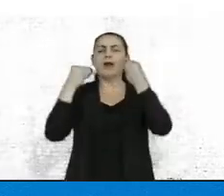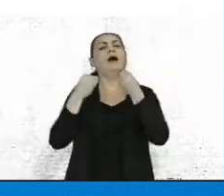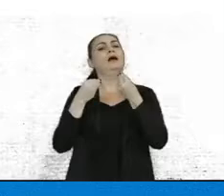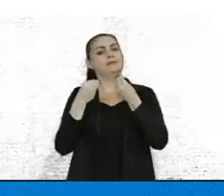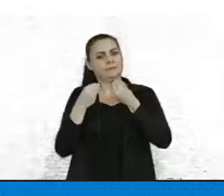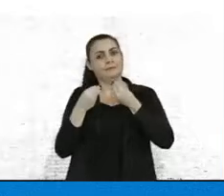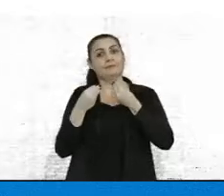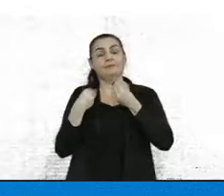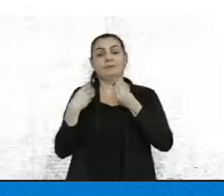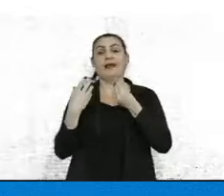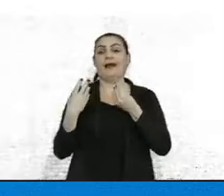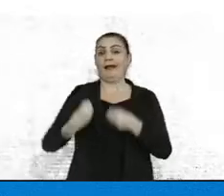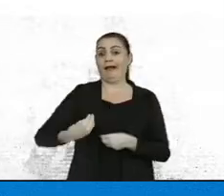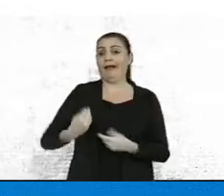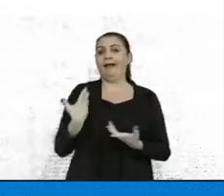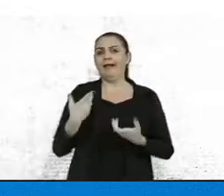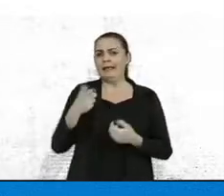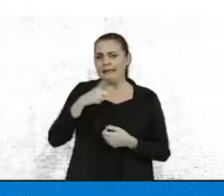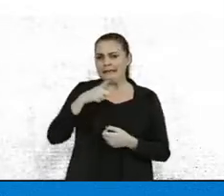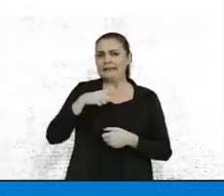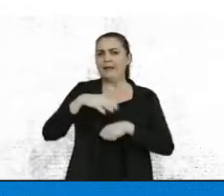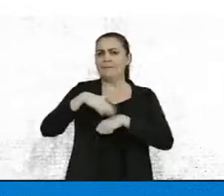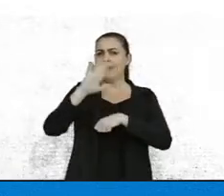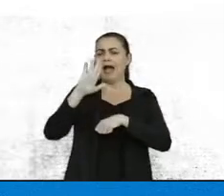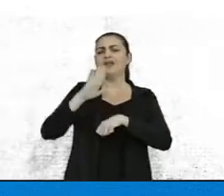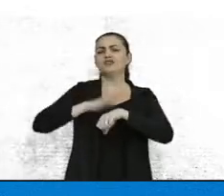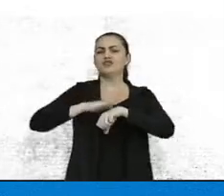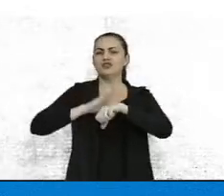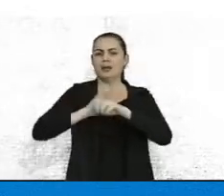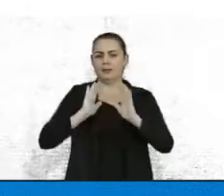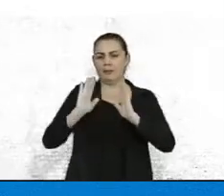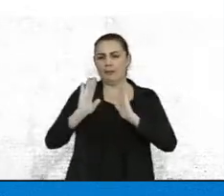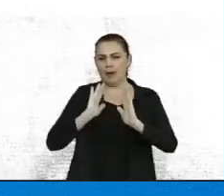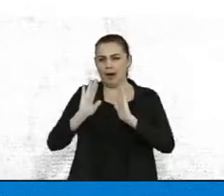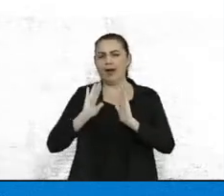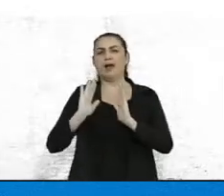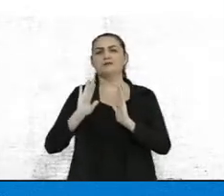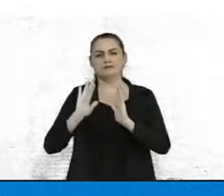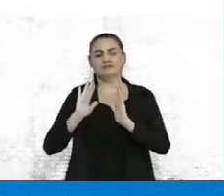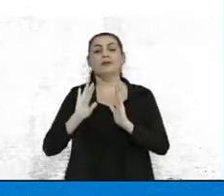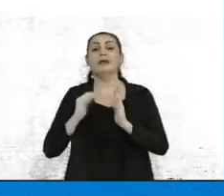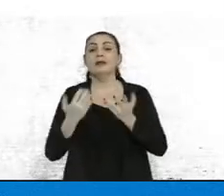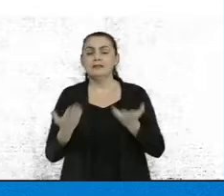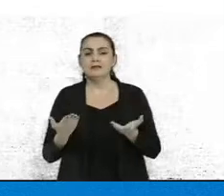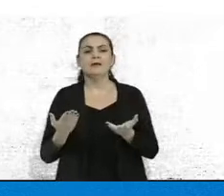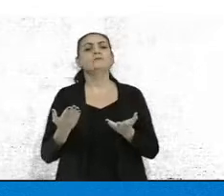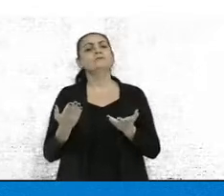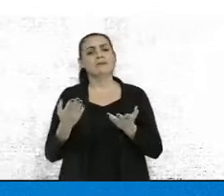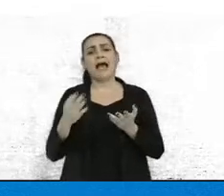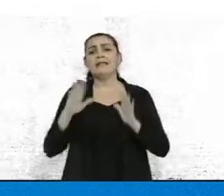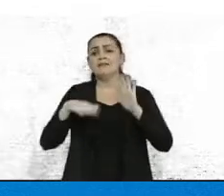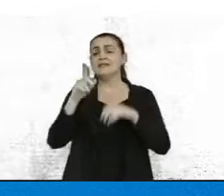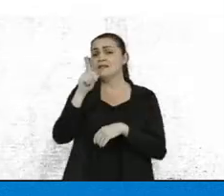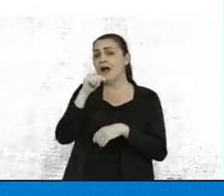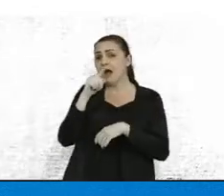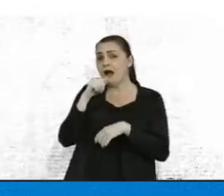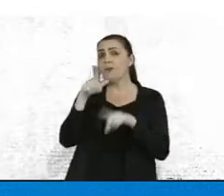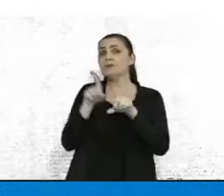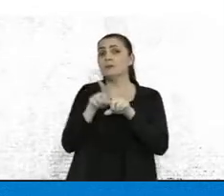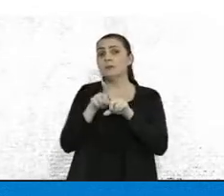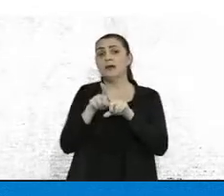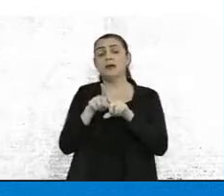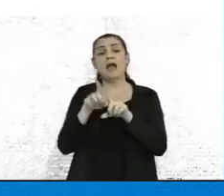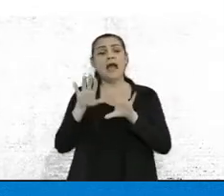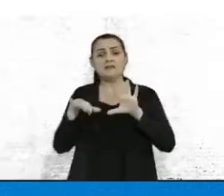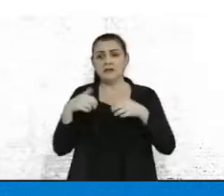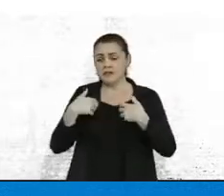estar presentes na água que a gente toma. Então, muitas vezes, sem querer, a gente está consumindo esses metais